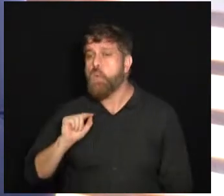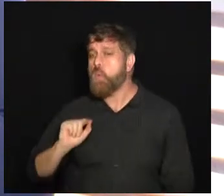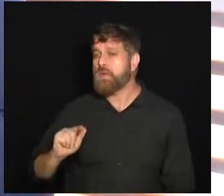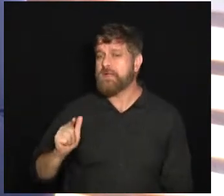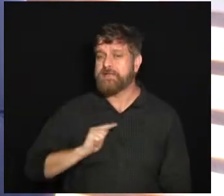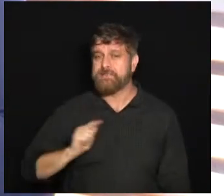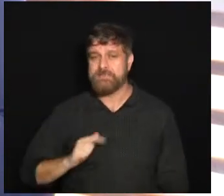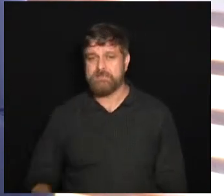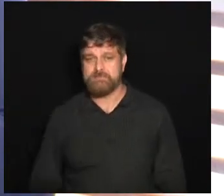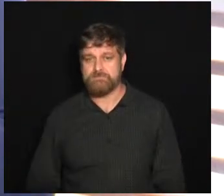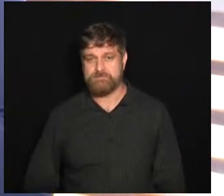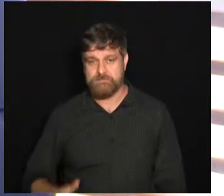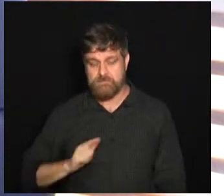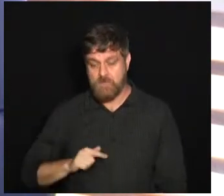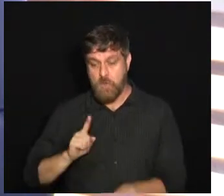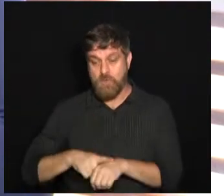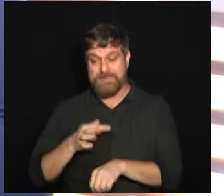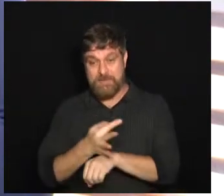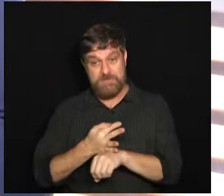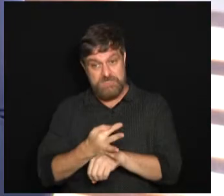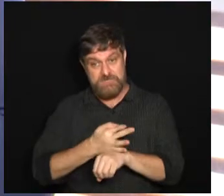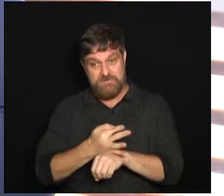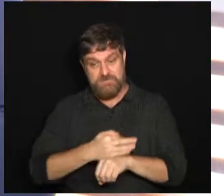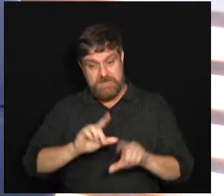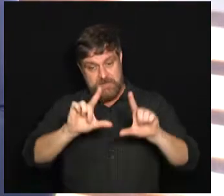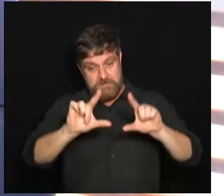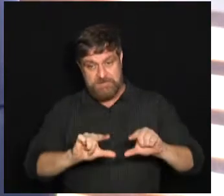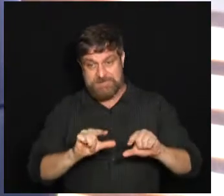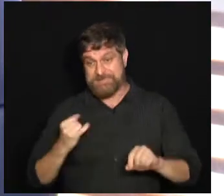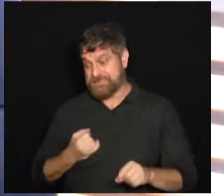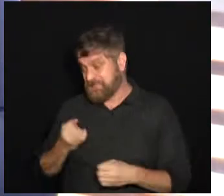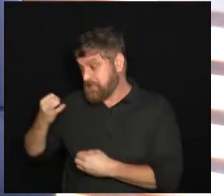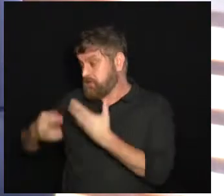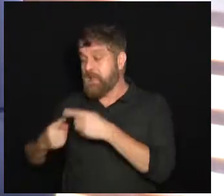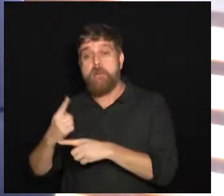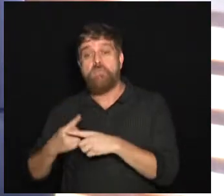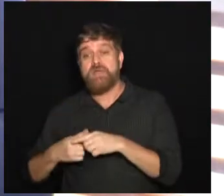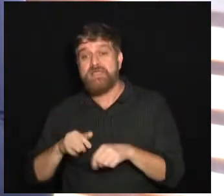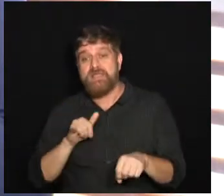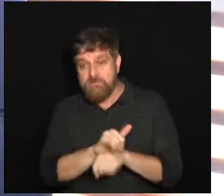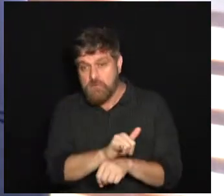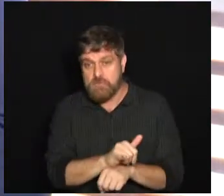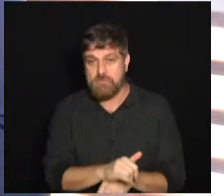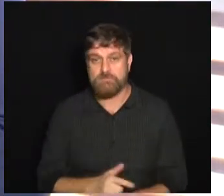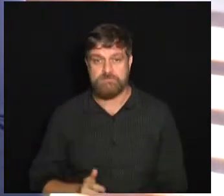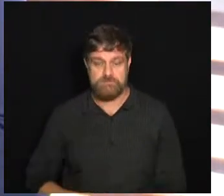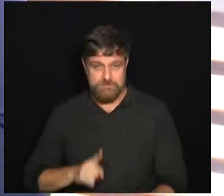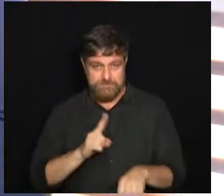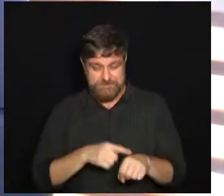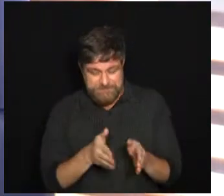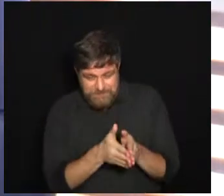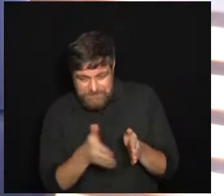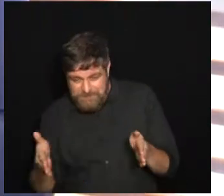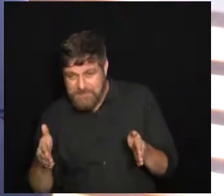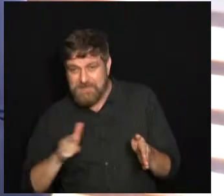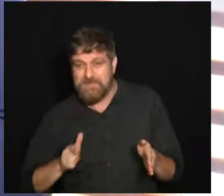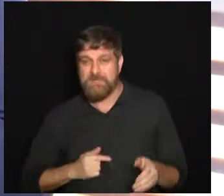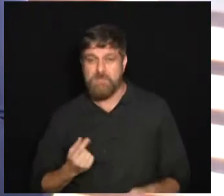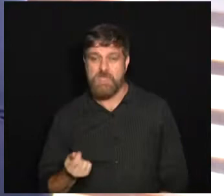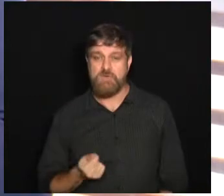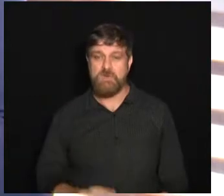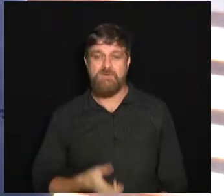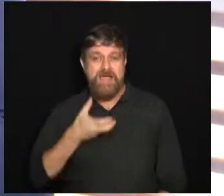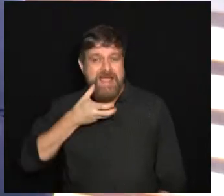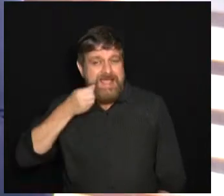uma diminuição do período de férias, desde que essas faltas sejam injustificadas. Mas fazer a compensação de períodos como se fosse um banco de